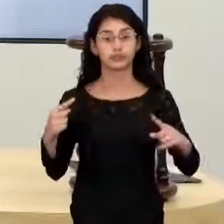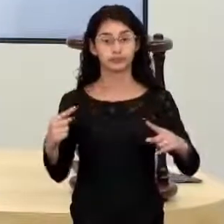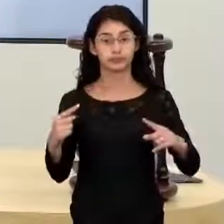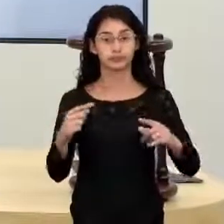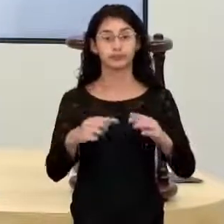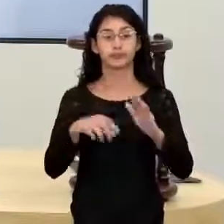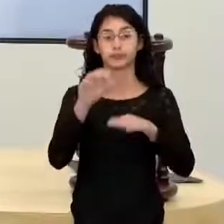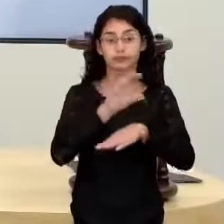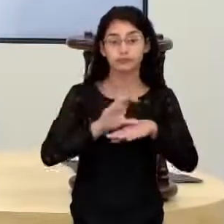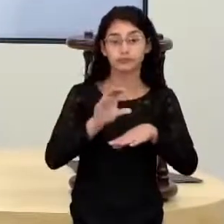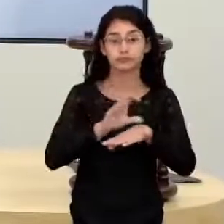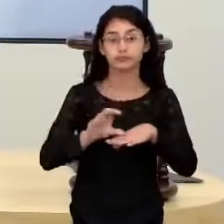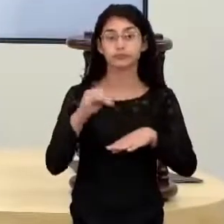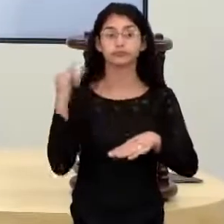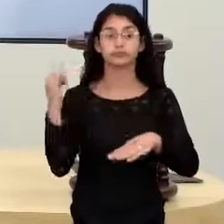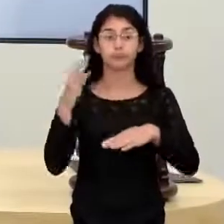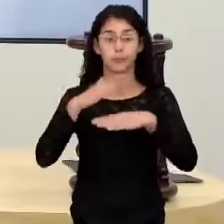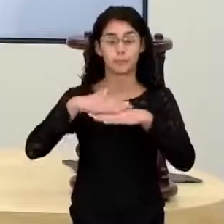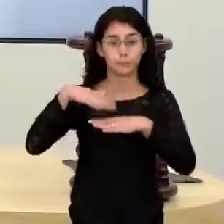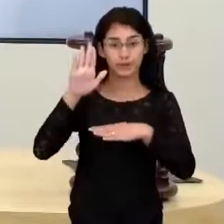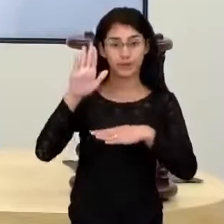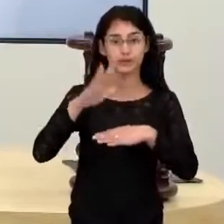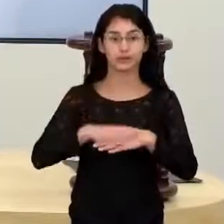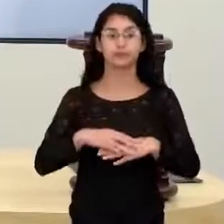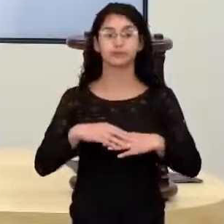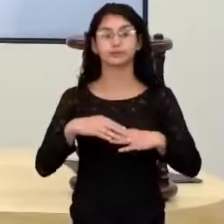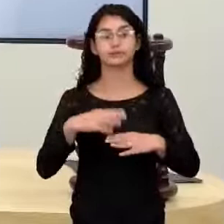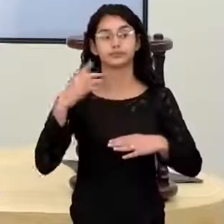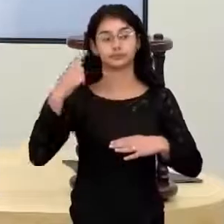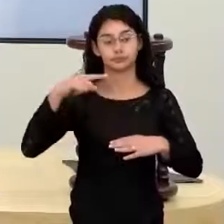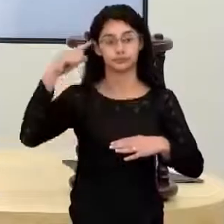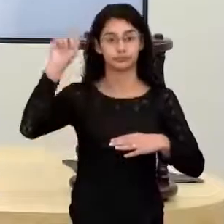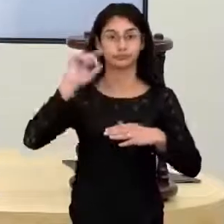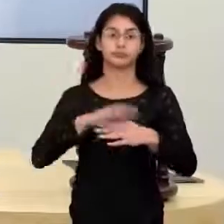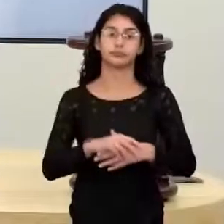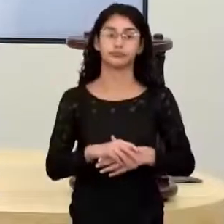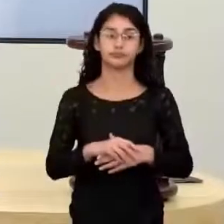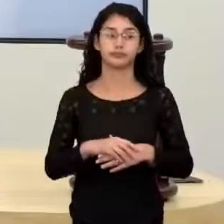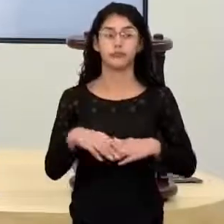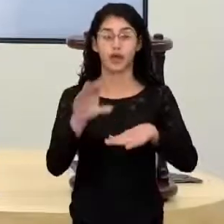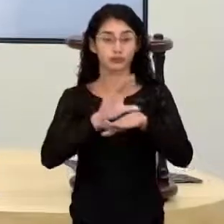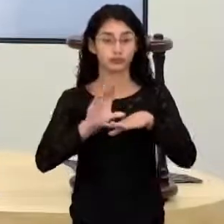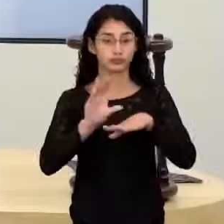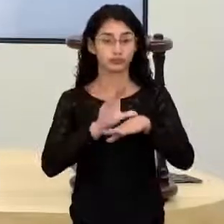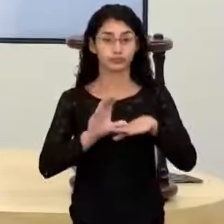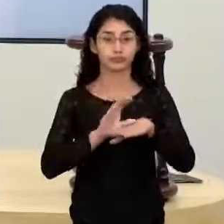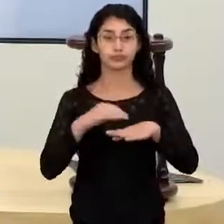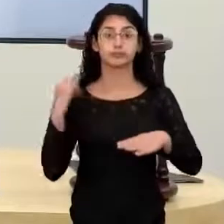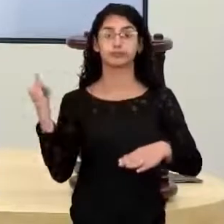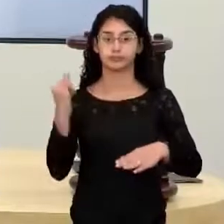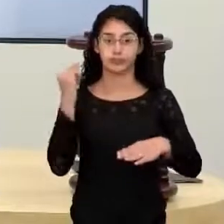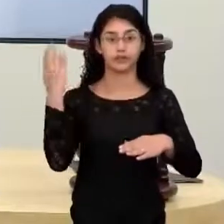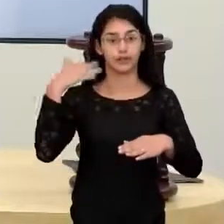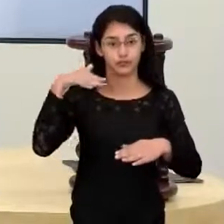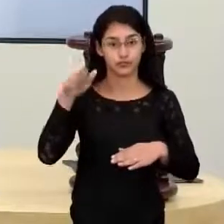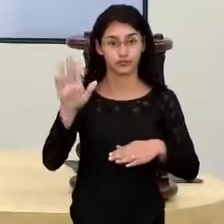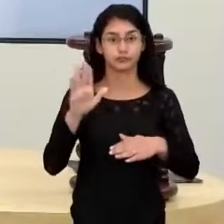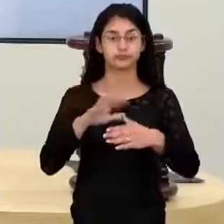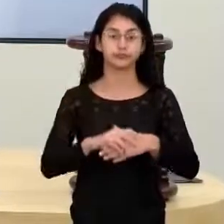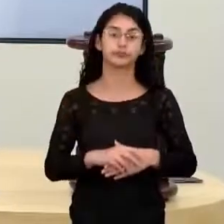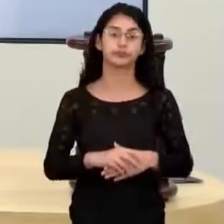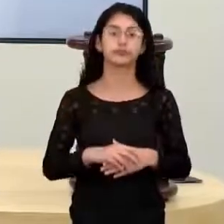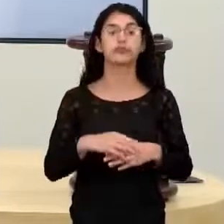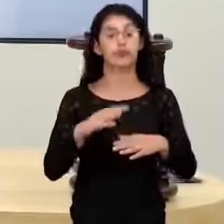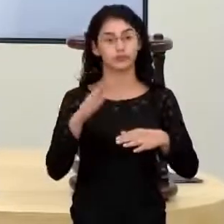ferir a Constituição. Nenhuma lei é maior do que a Constituição. A Constituição é a lei mais importante. É como funciona o